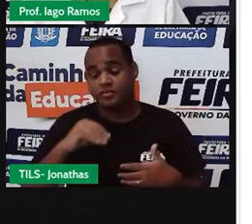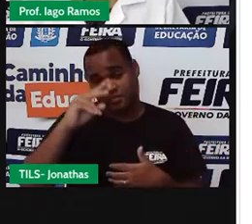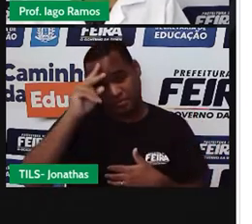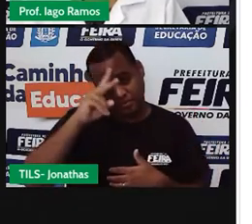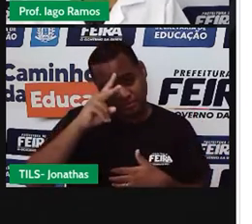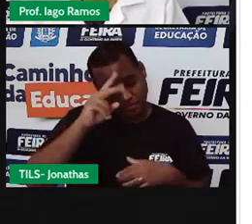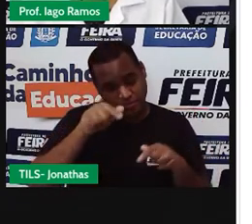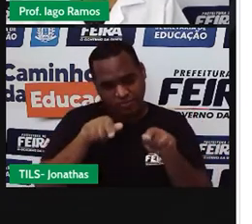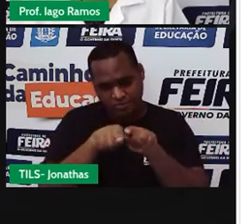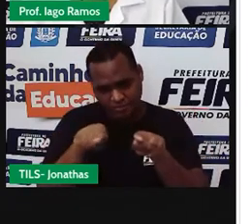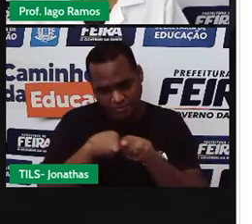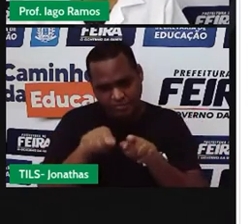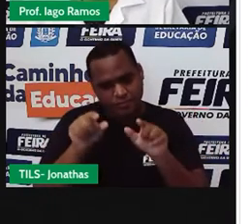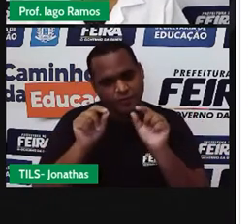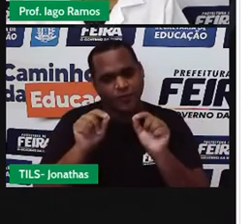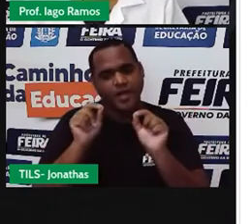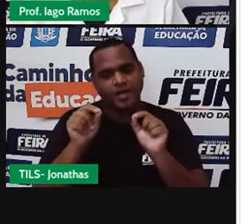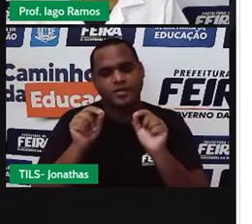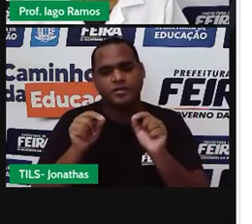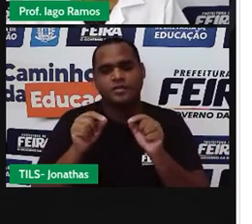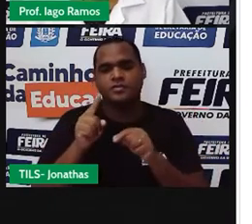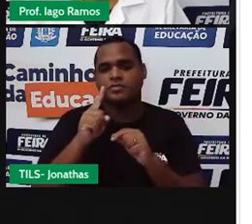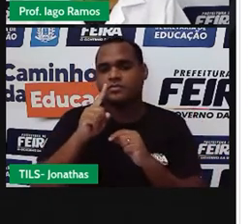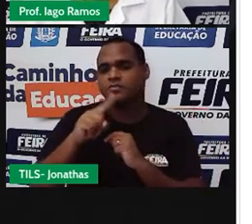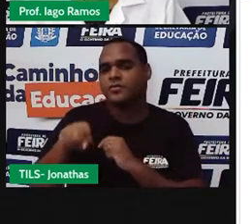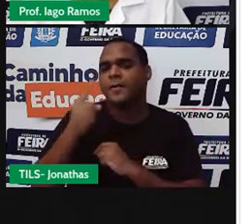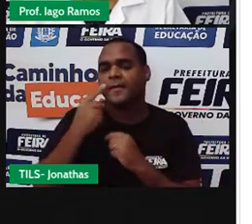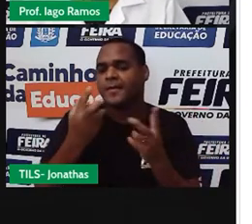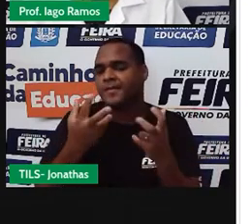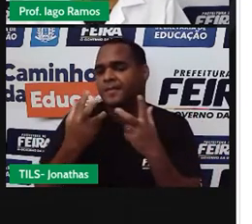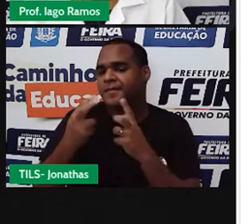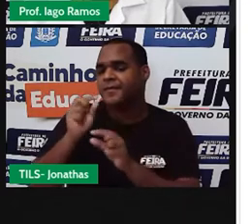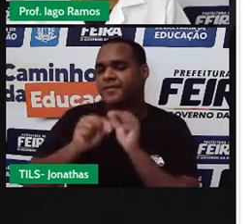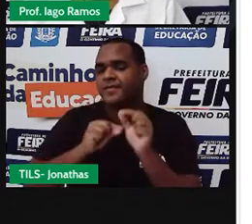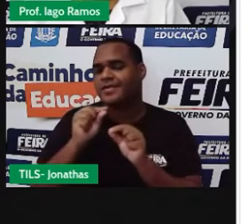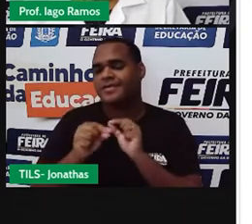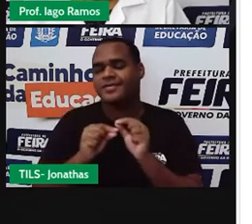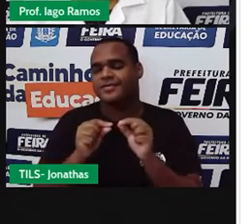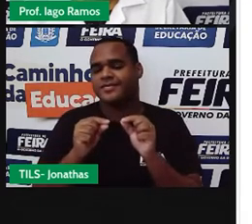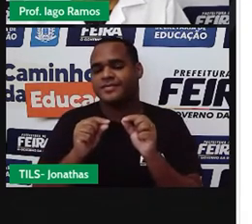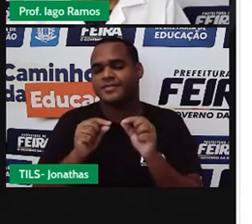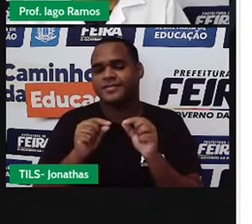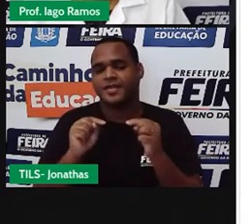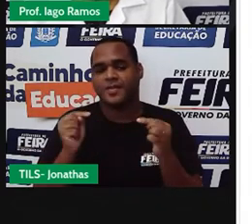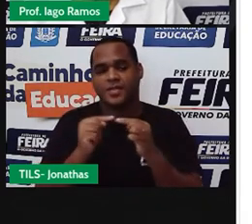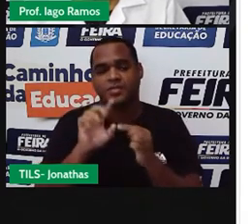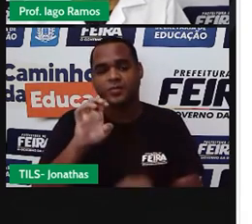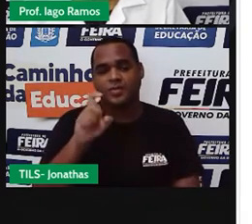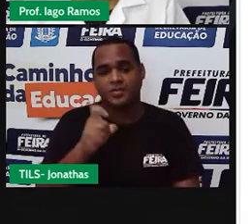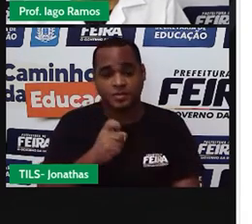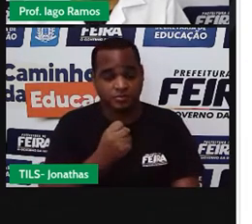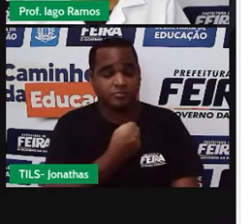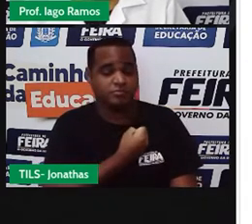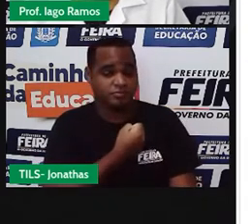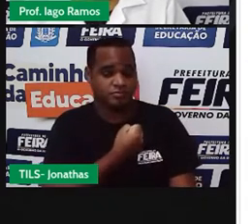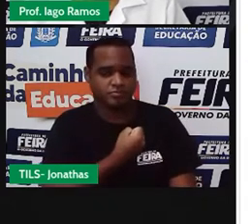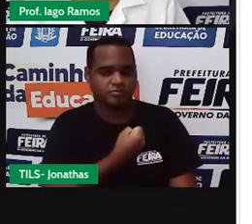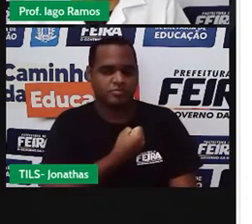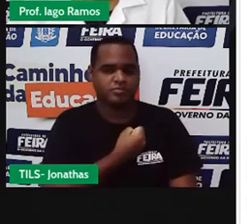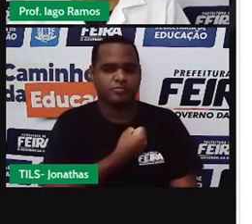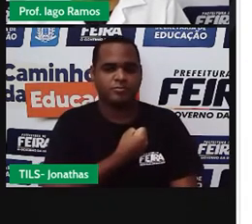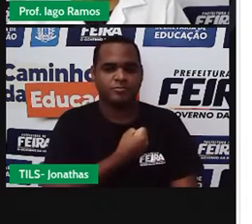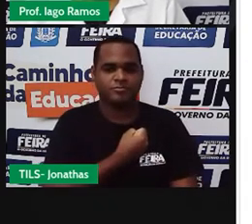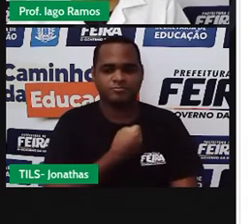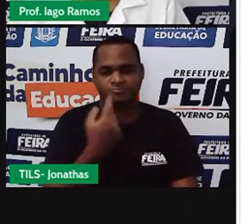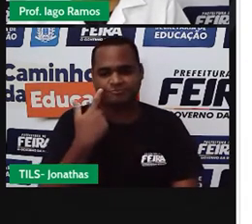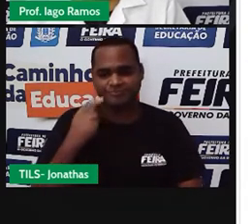que a gente viu o que é uma expressão numérica aqui embaixo